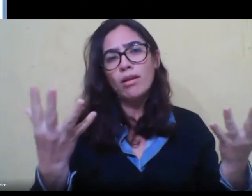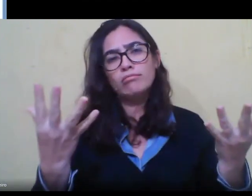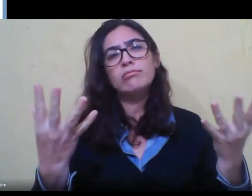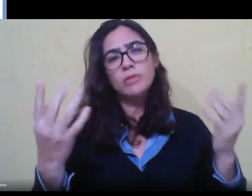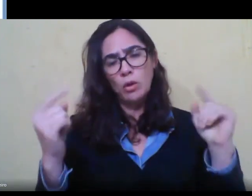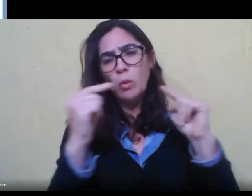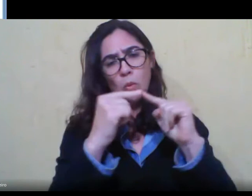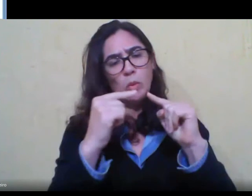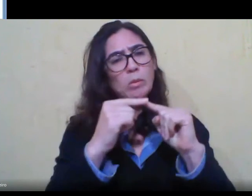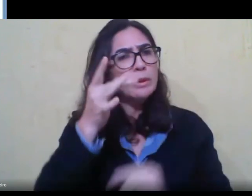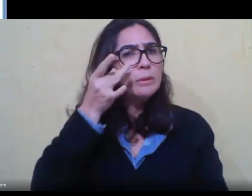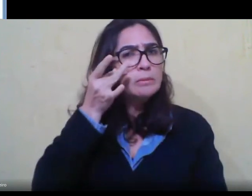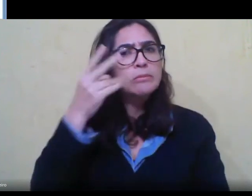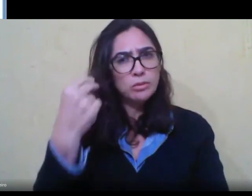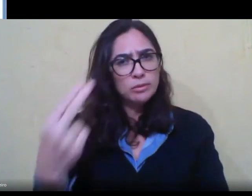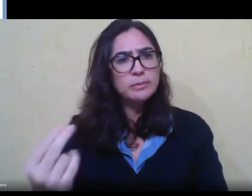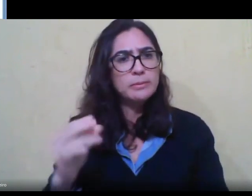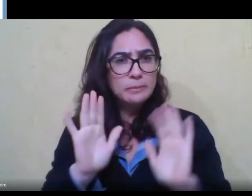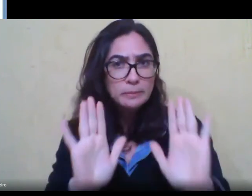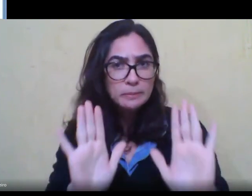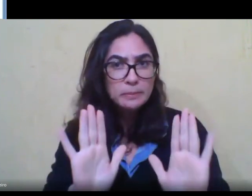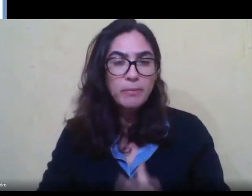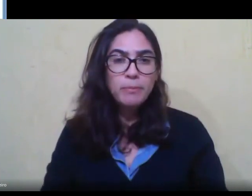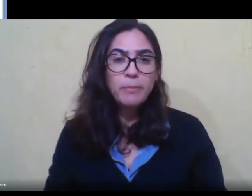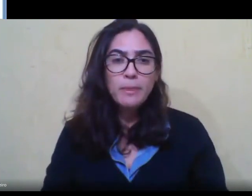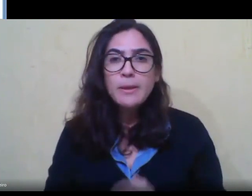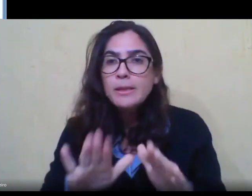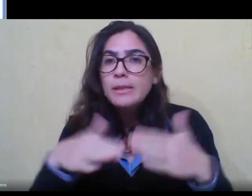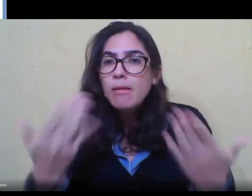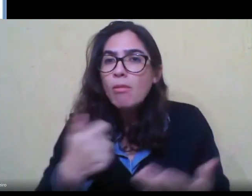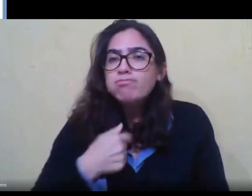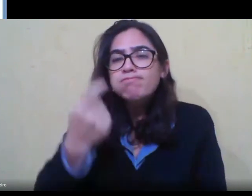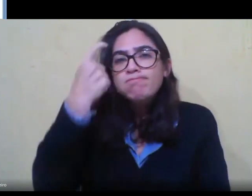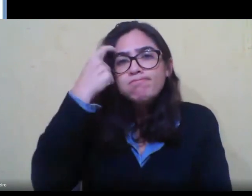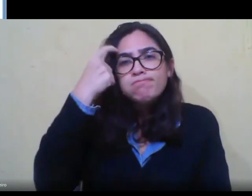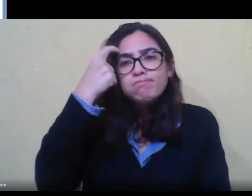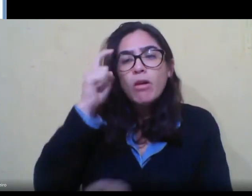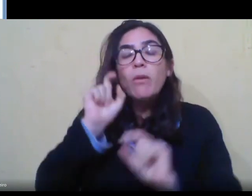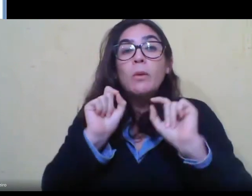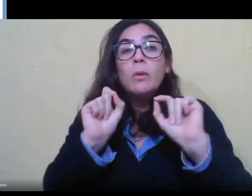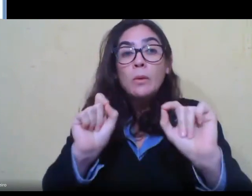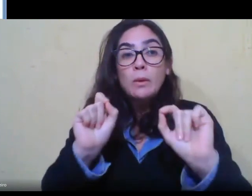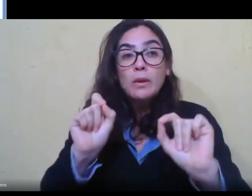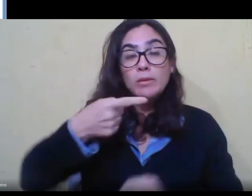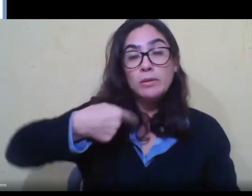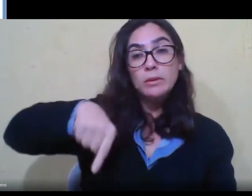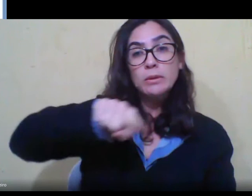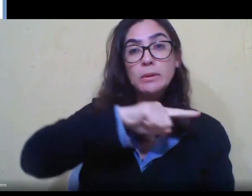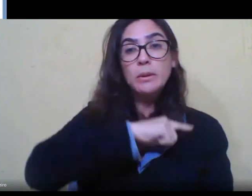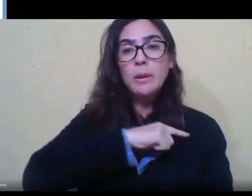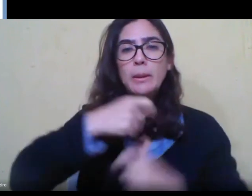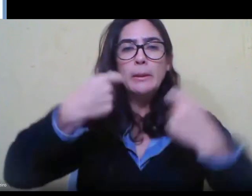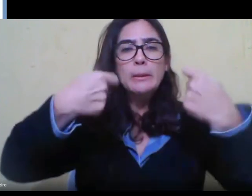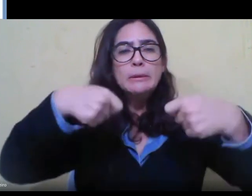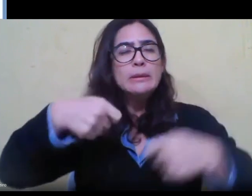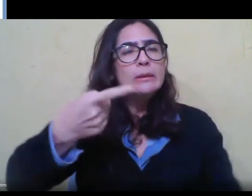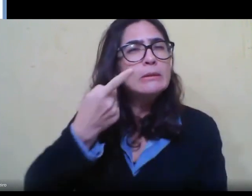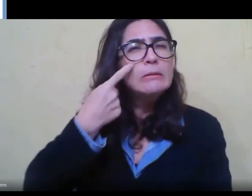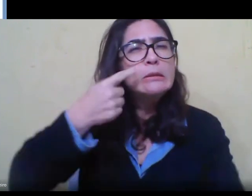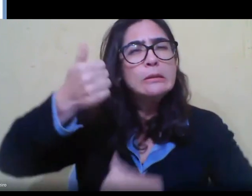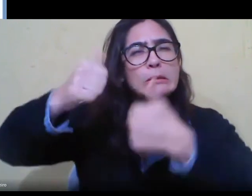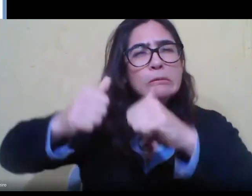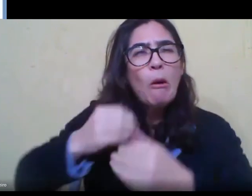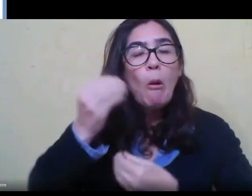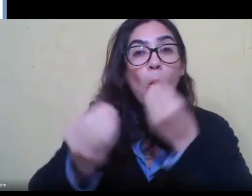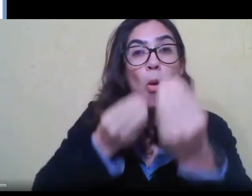acredito que a gente tem que verificar qual que é a melhor solução no nível da bibliografia para que os alunos tenham